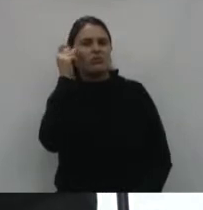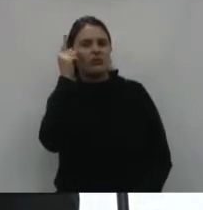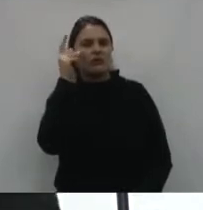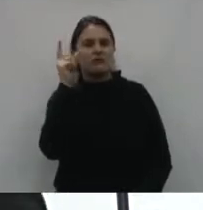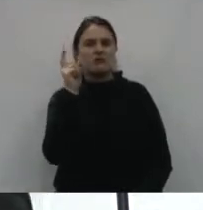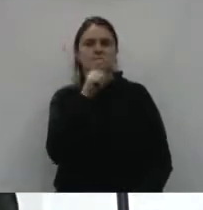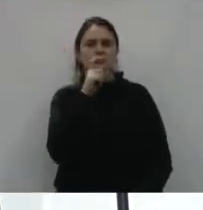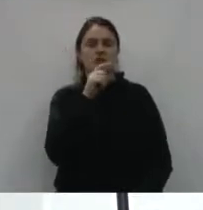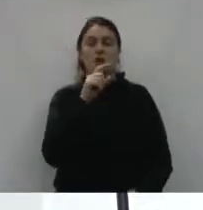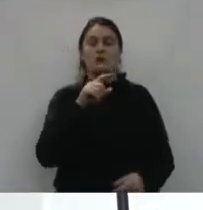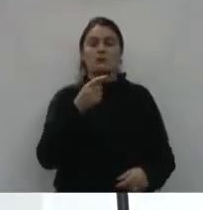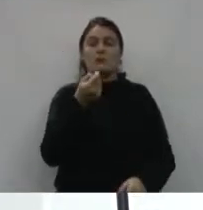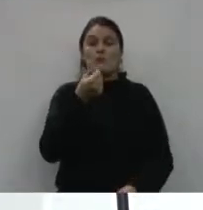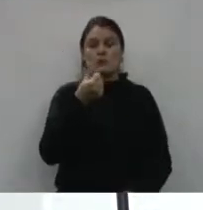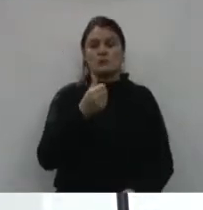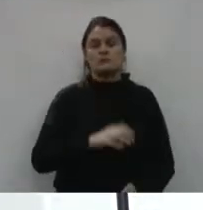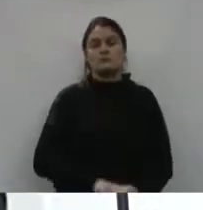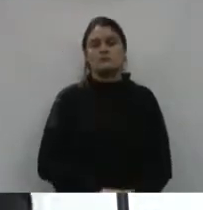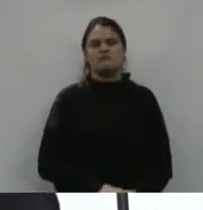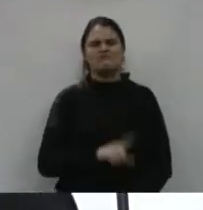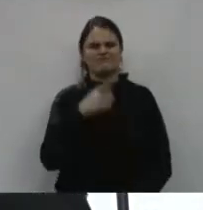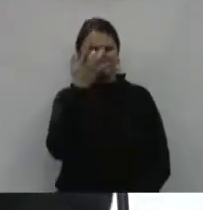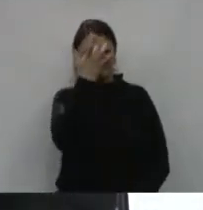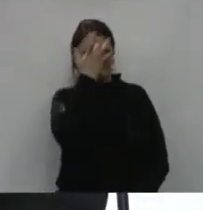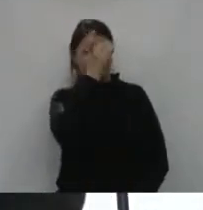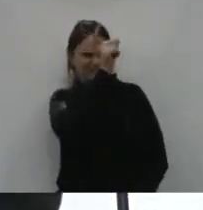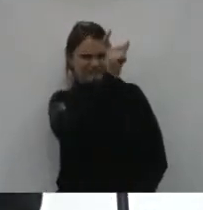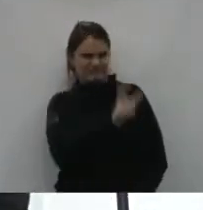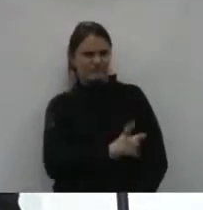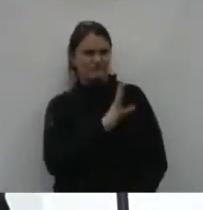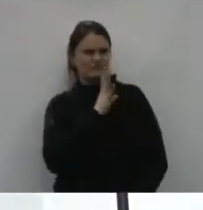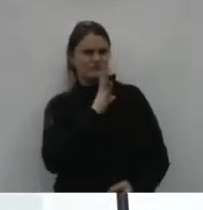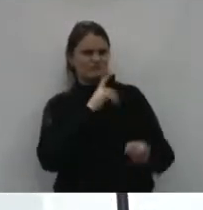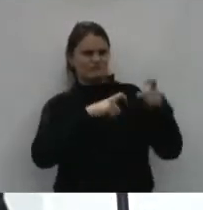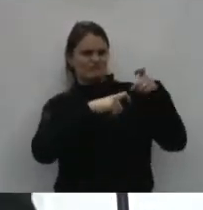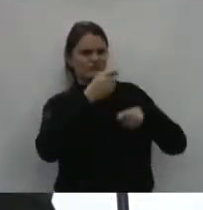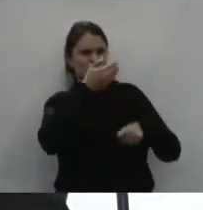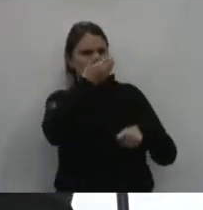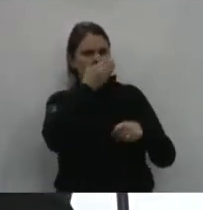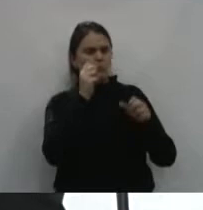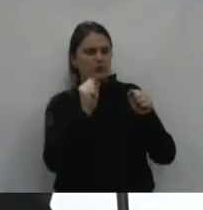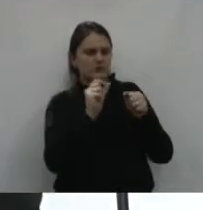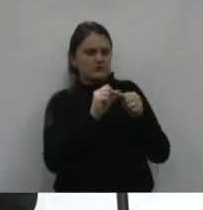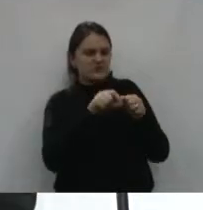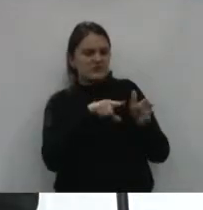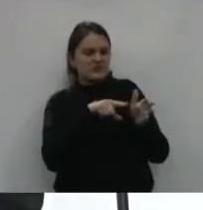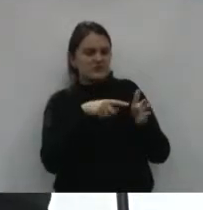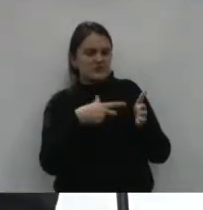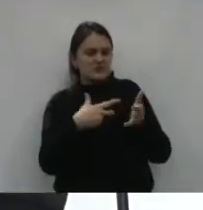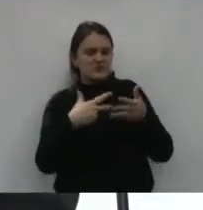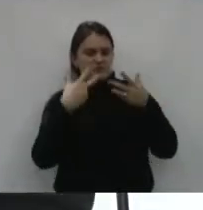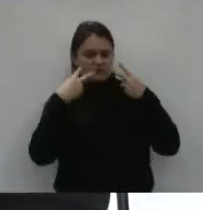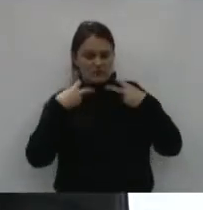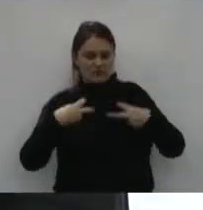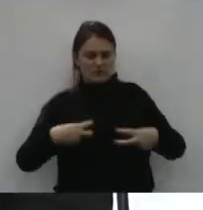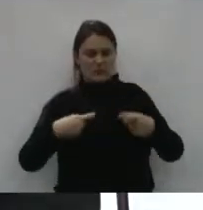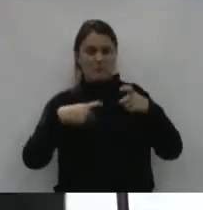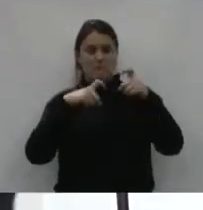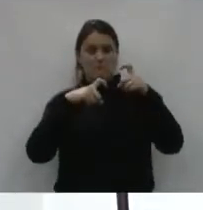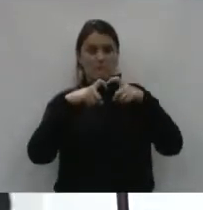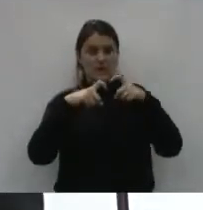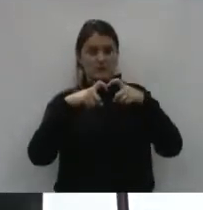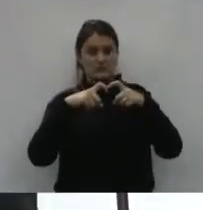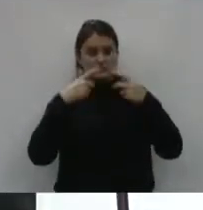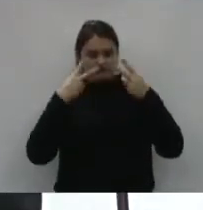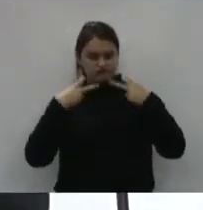inventar mentiras é fácil identificar o abuso sexual em razão de evidências físicas encontradas as vítimas o